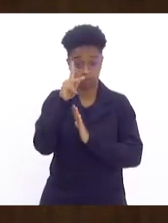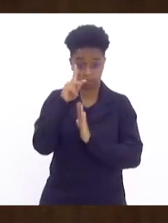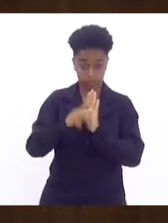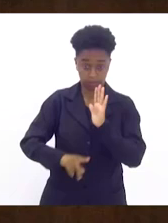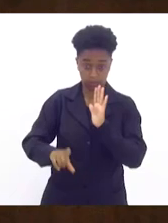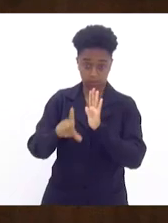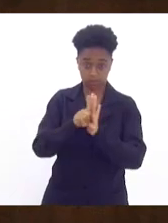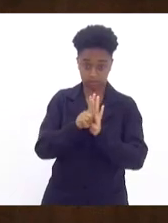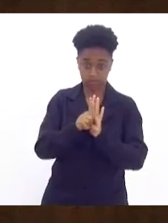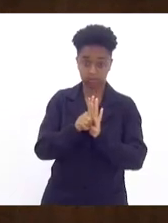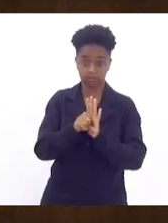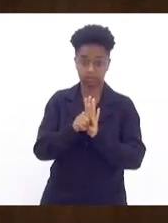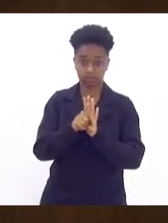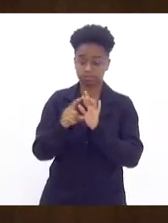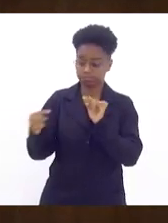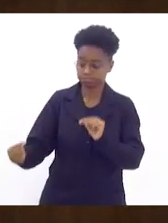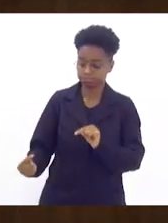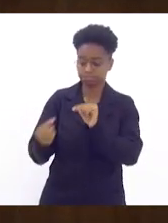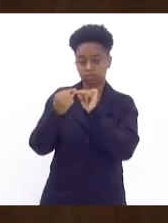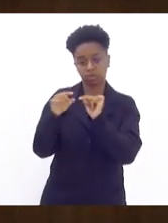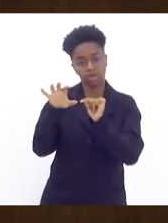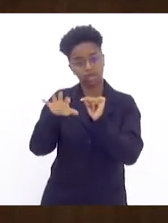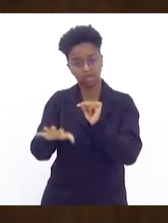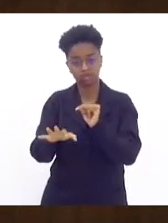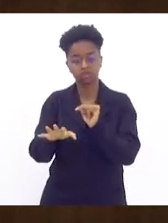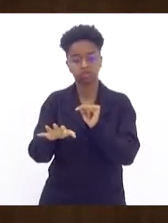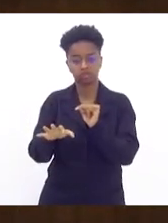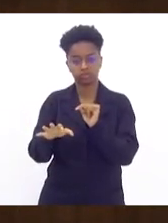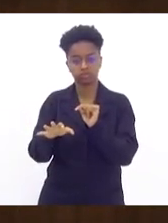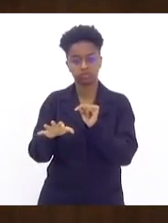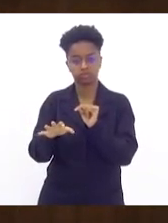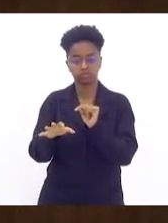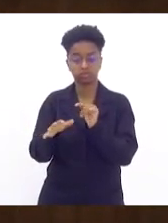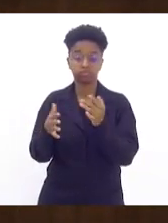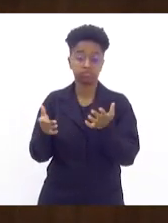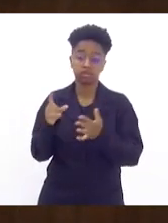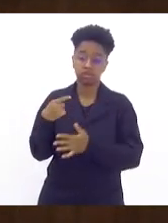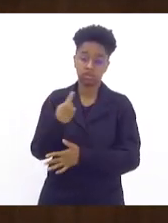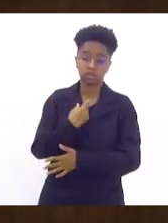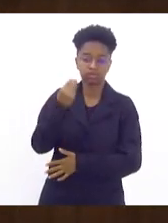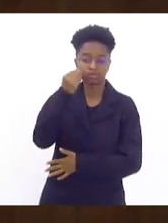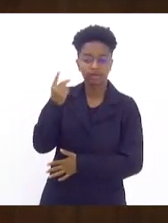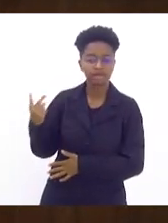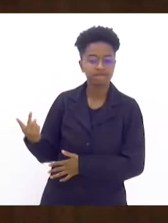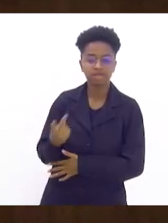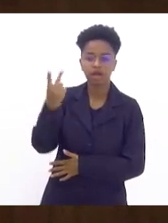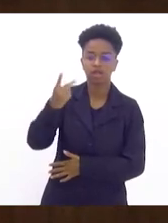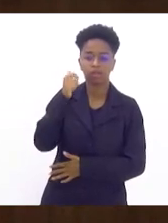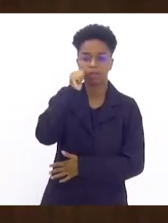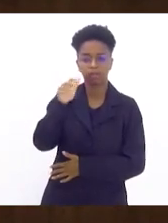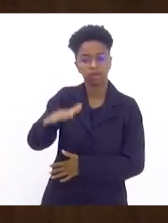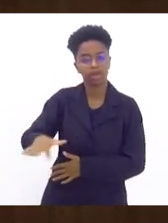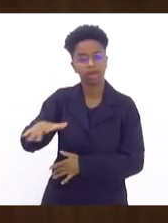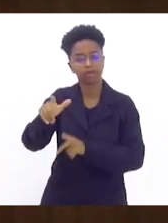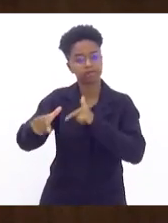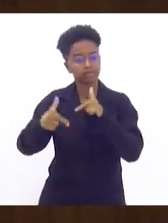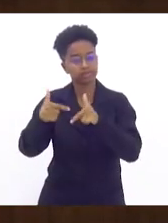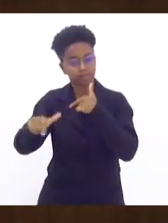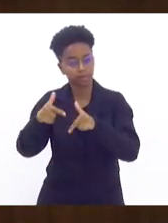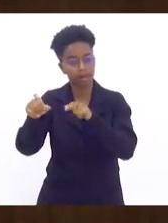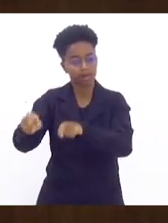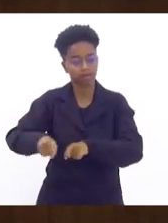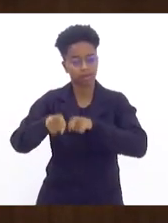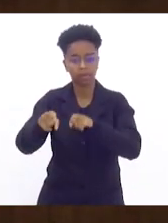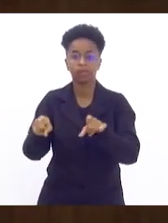de lei vem o encontro com isso no sentido né de nós valorizarmos a mulher do campo de nós